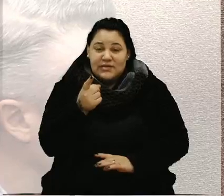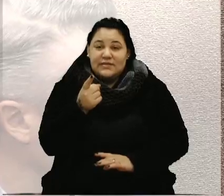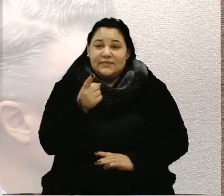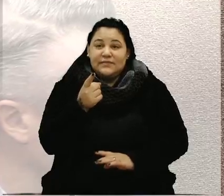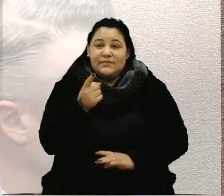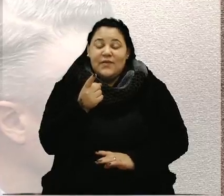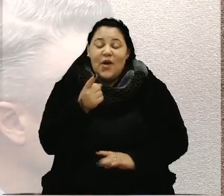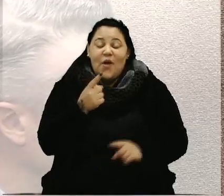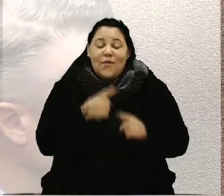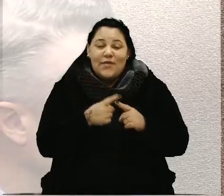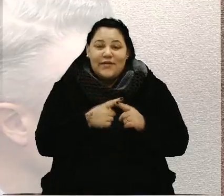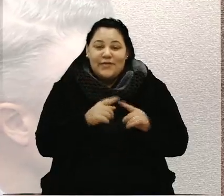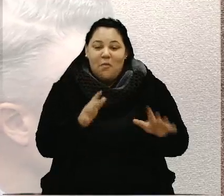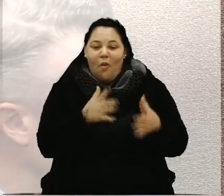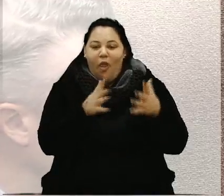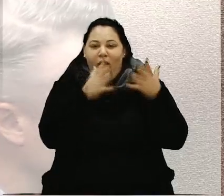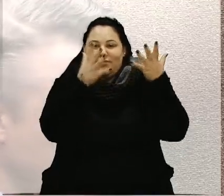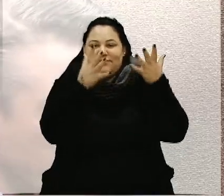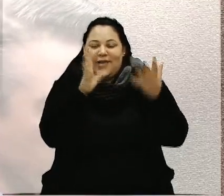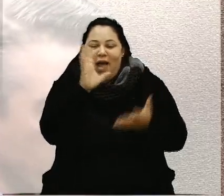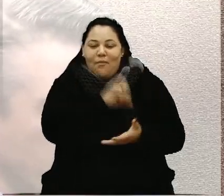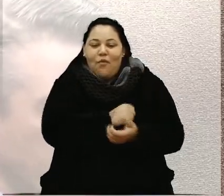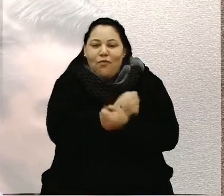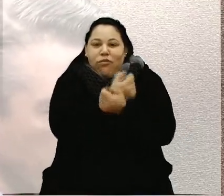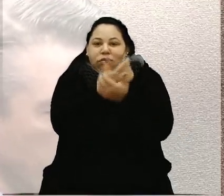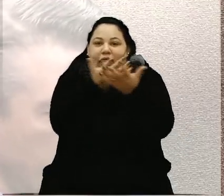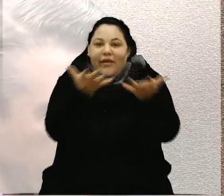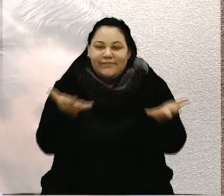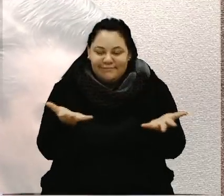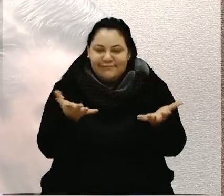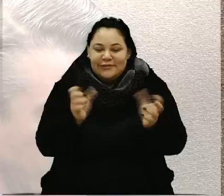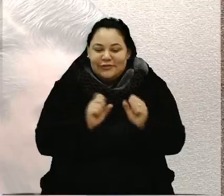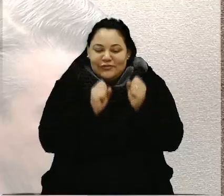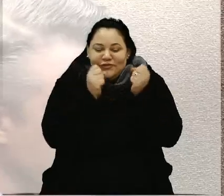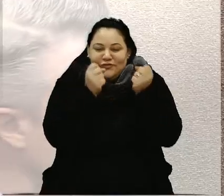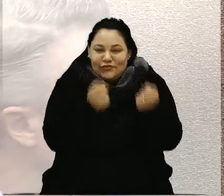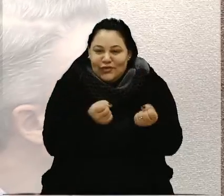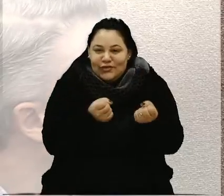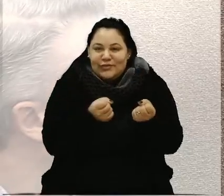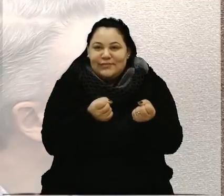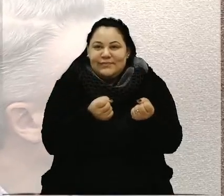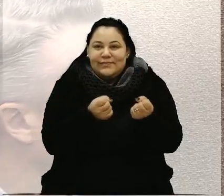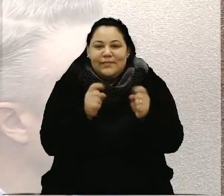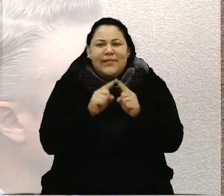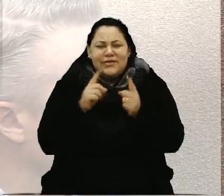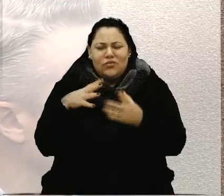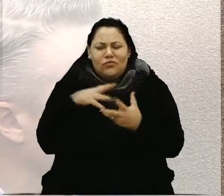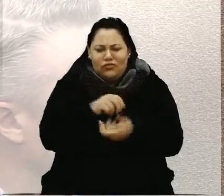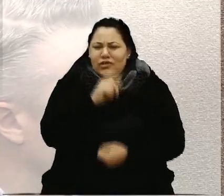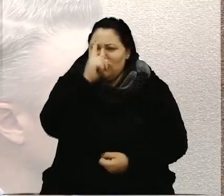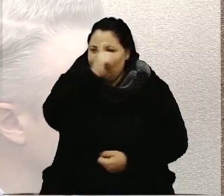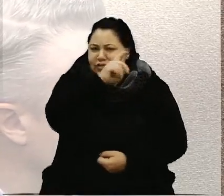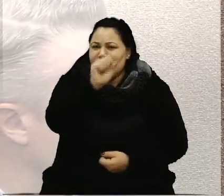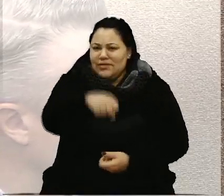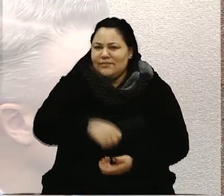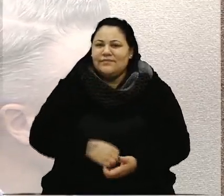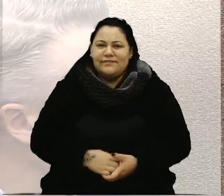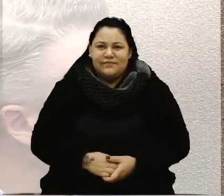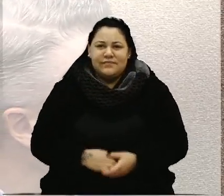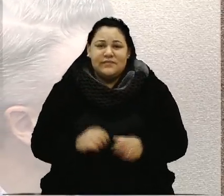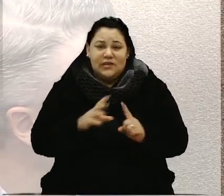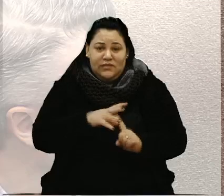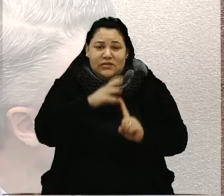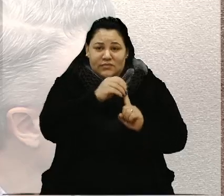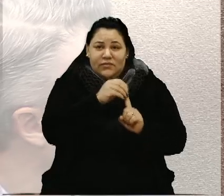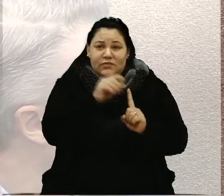transbordam. A gente nota o amor, o carinho, a dedicação. Mas o mundo é cruel, o mundo é difícil. E principalmente